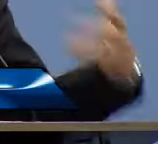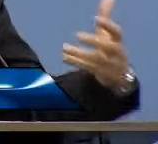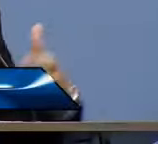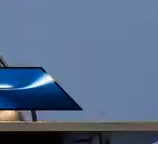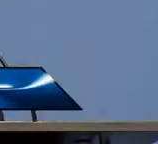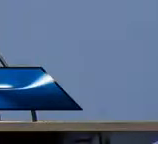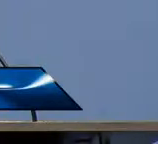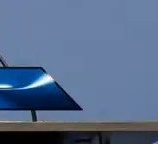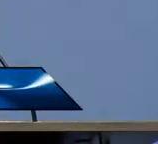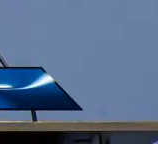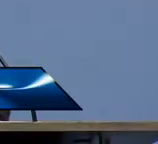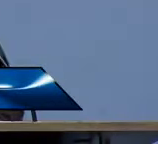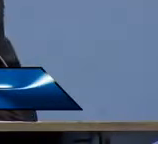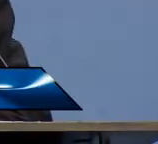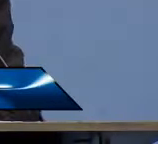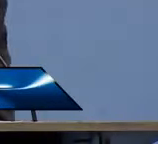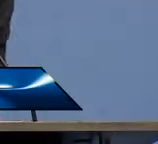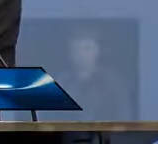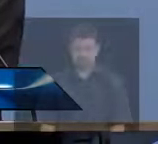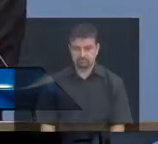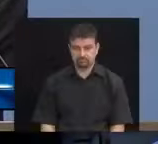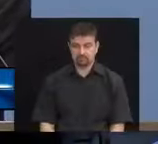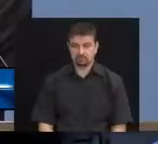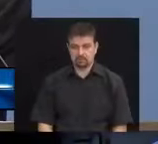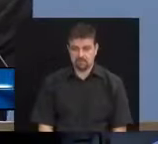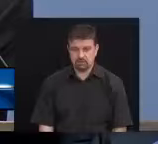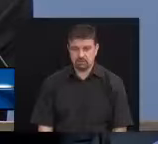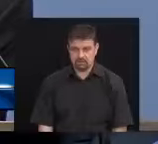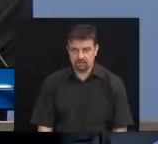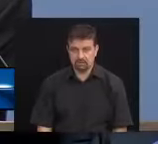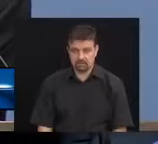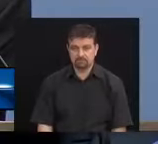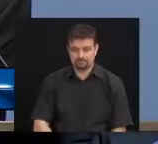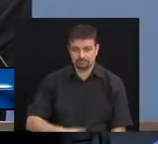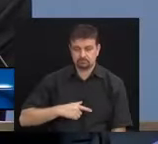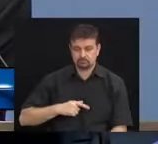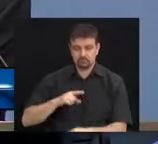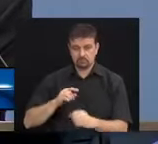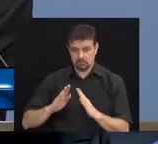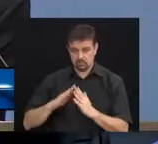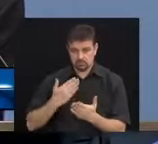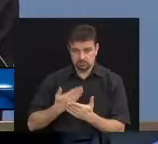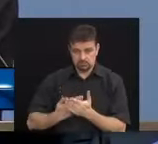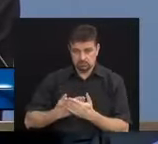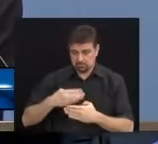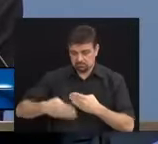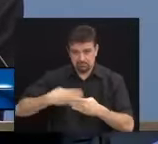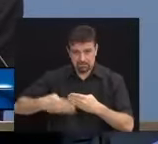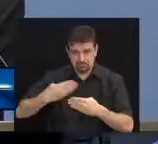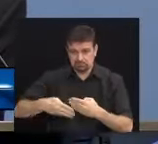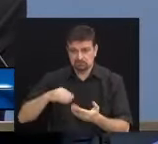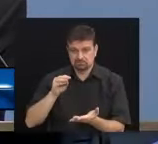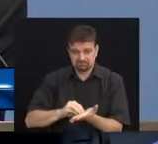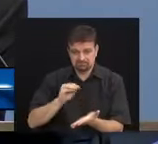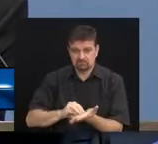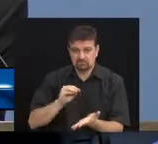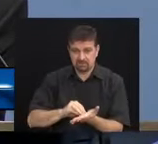formação educacional, a escola não tem nem papel higiênico nos banheiros para